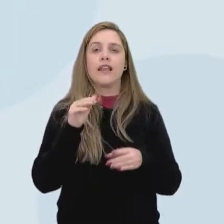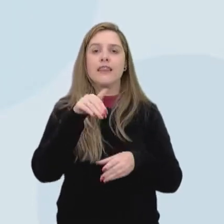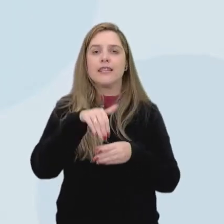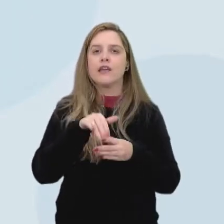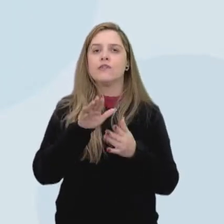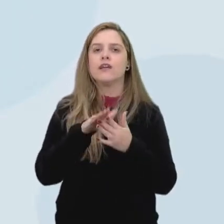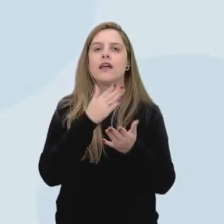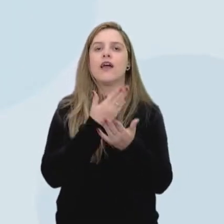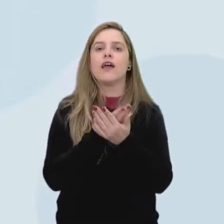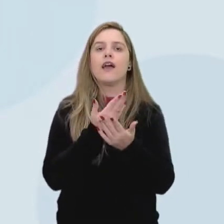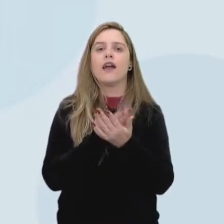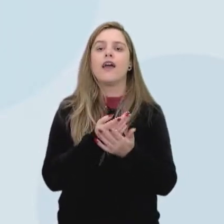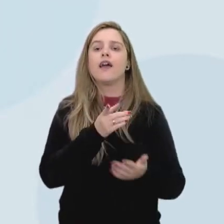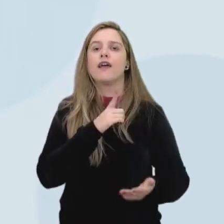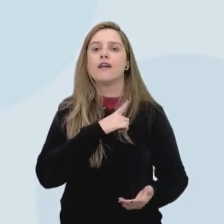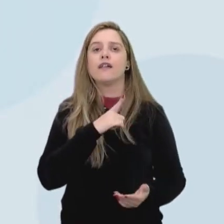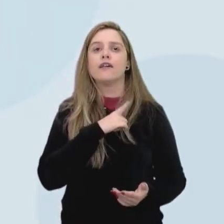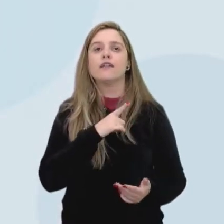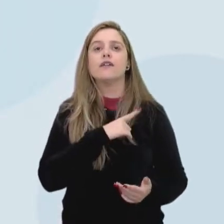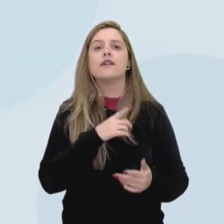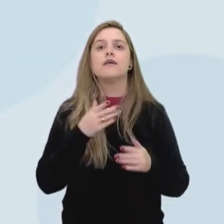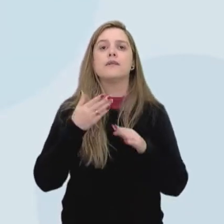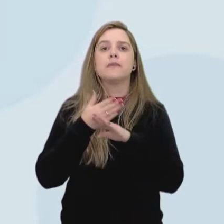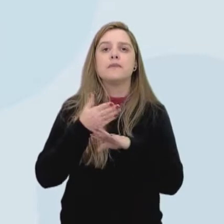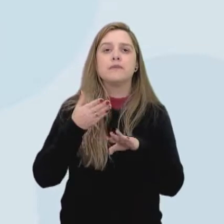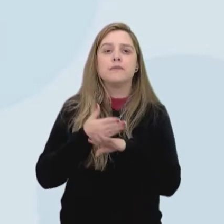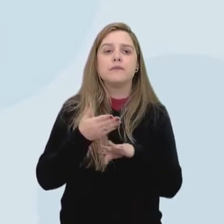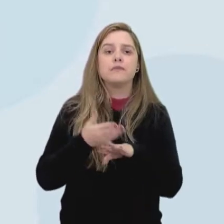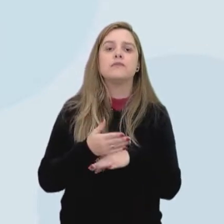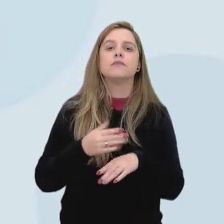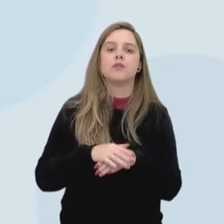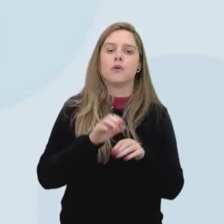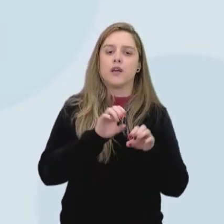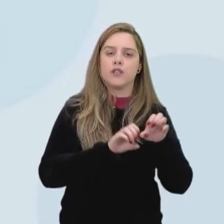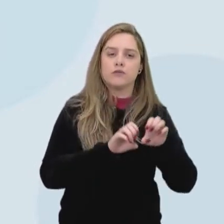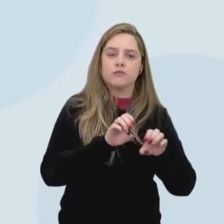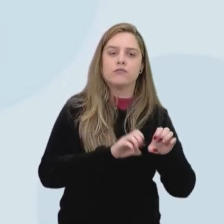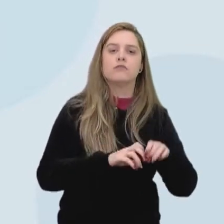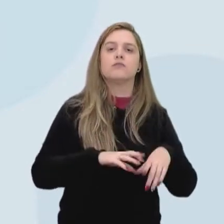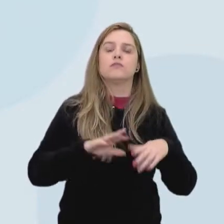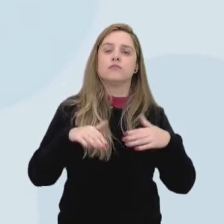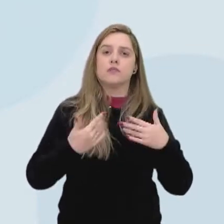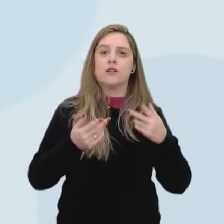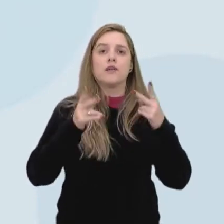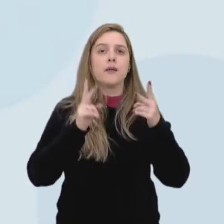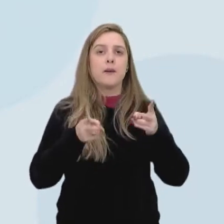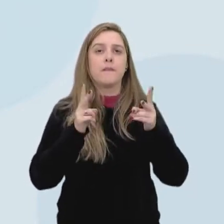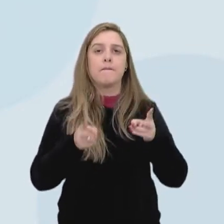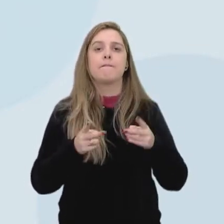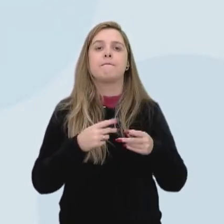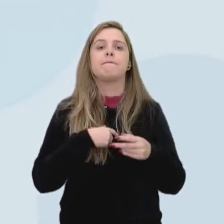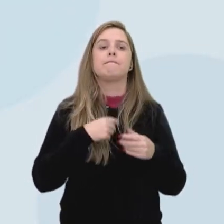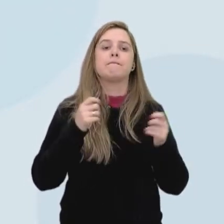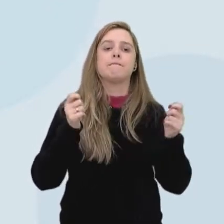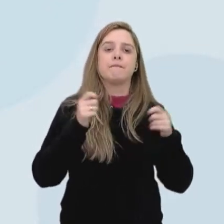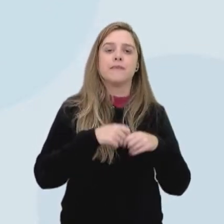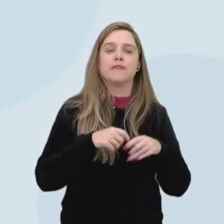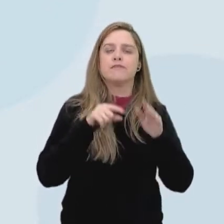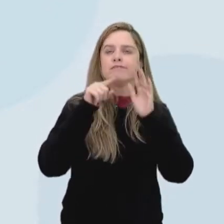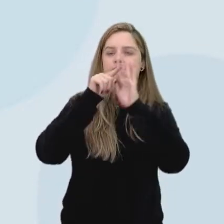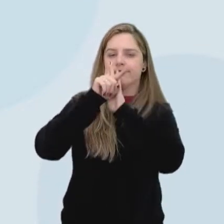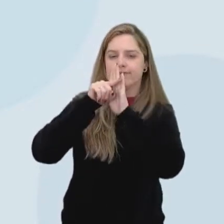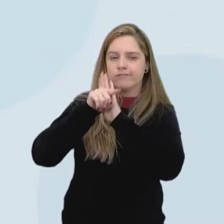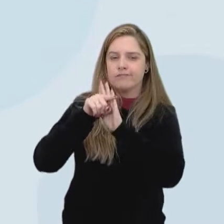aula, a gente tem aí a participação de alguns eixos estruturantes. E entre eles, a gente vai ter ali, olha, a